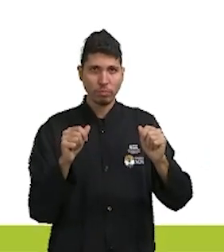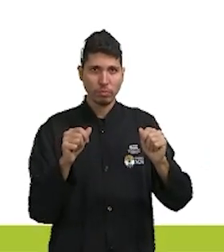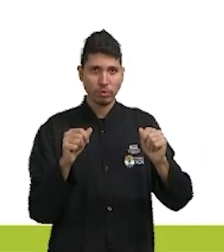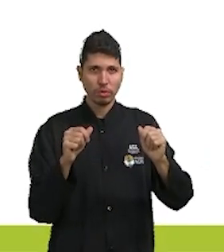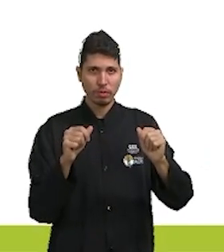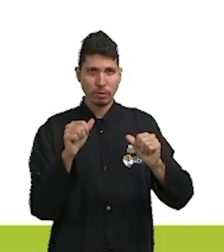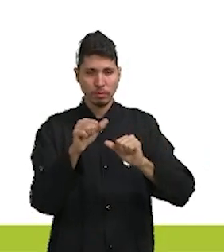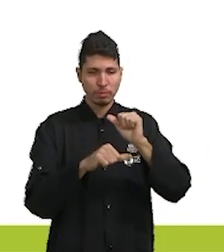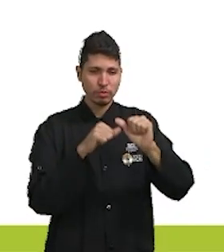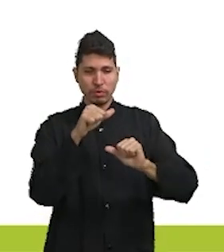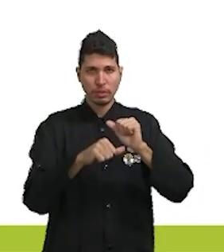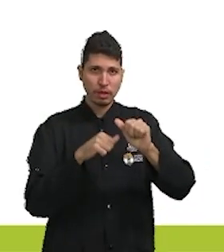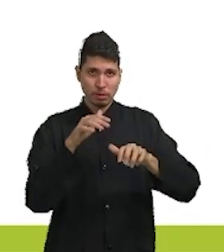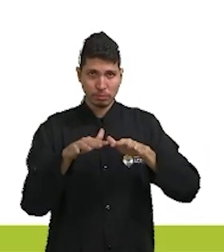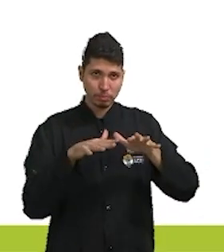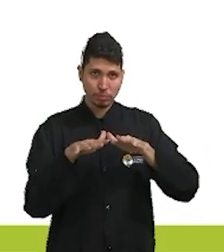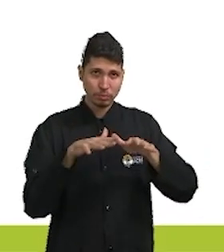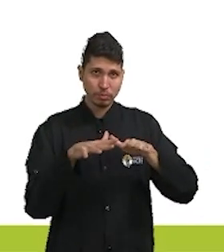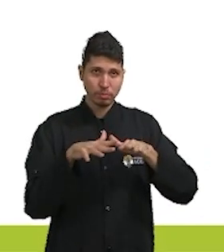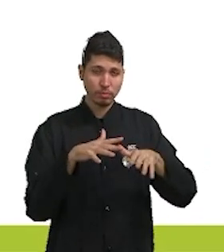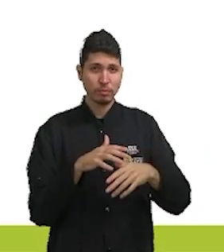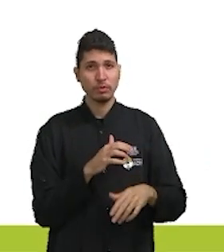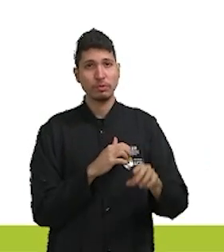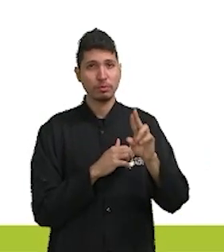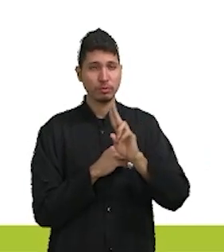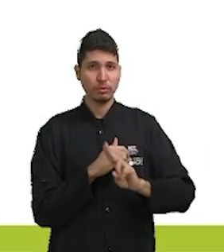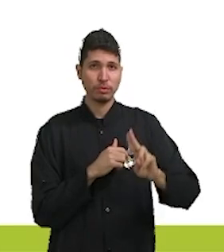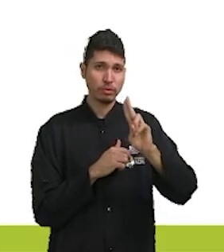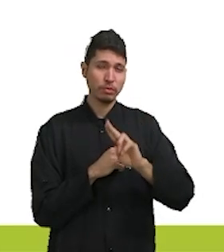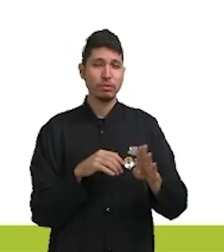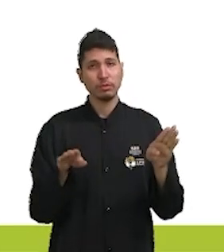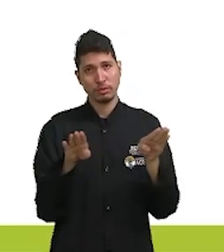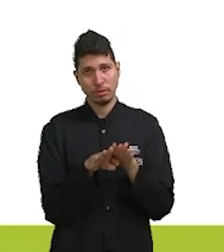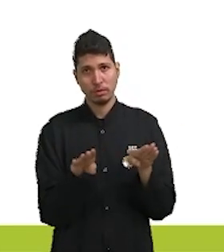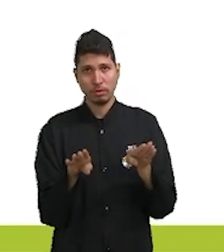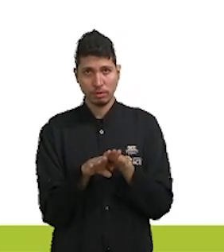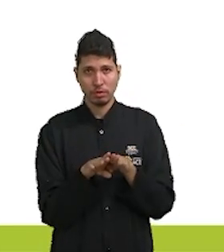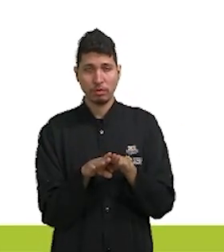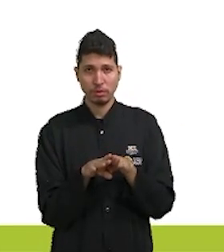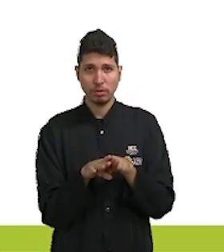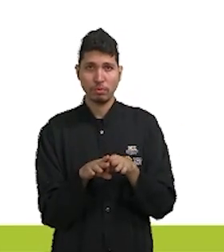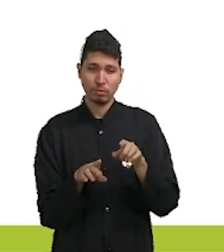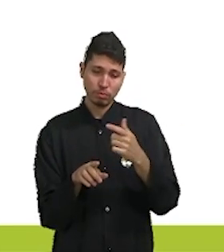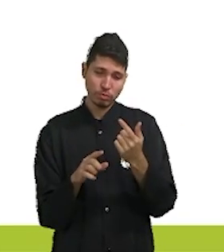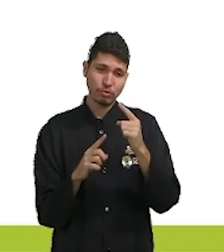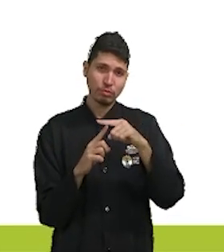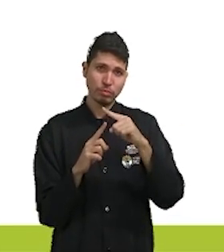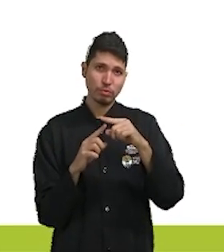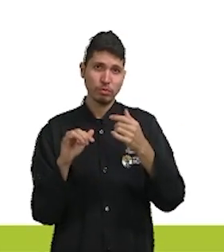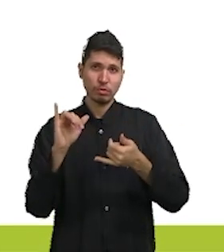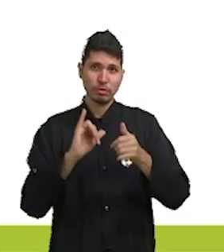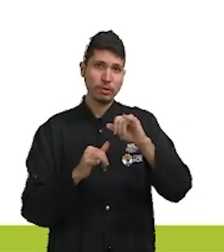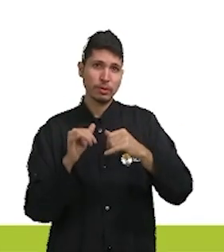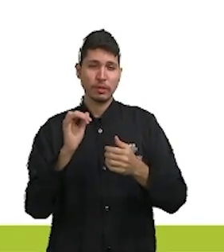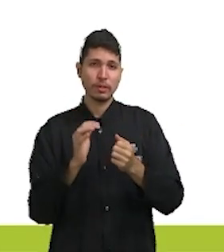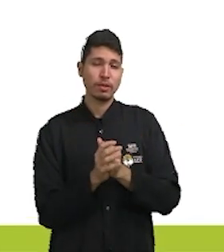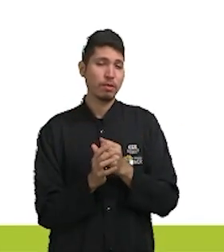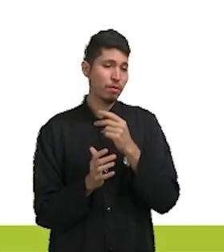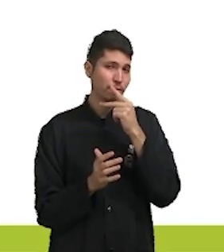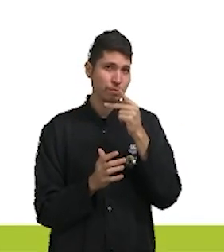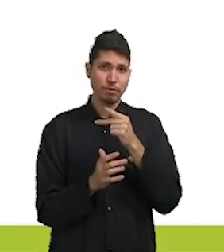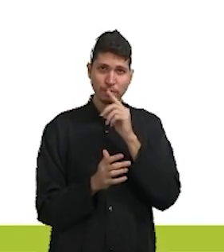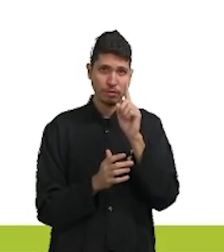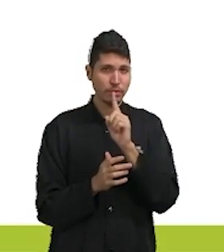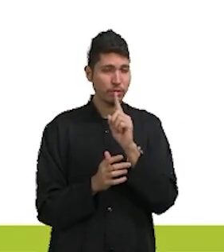química. E além desse hidróxido de sódio, também é utilizado uma outra espécie química que aqui não foi citada,